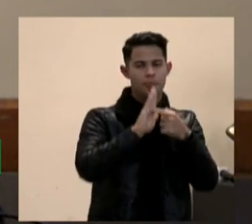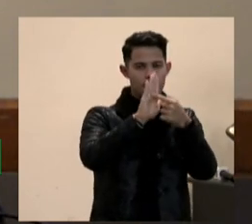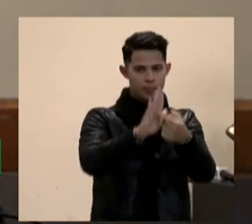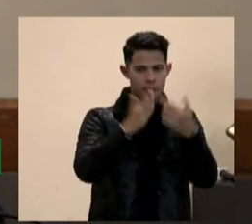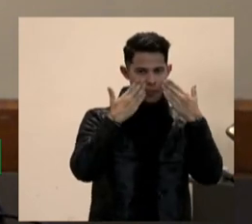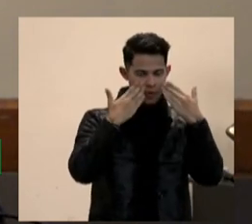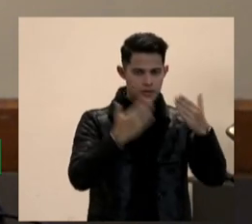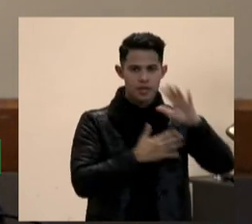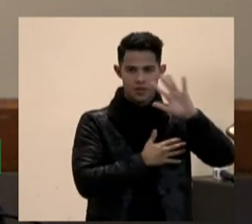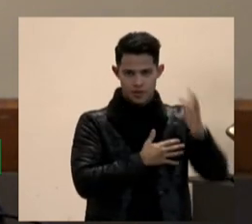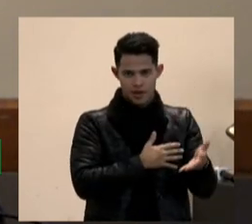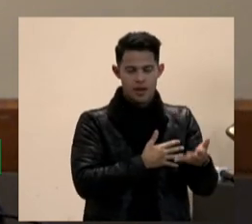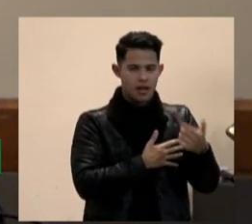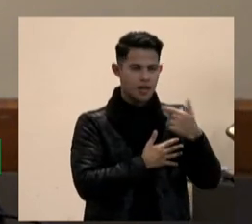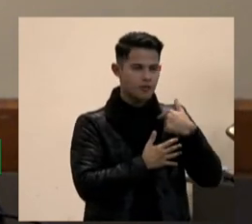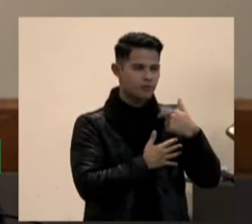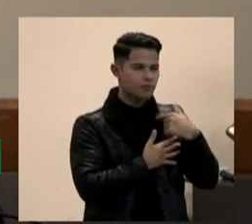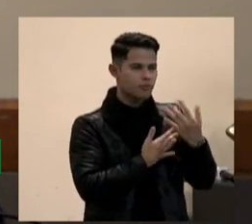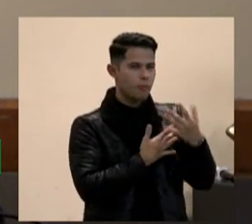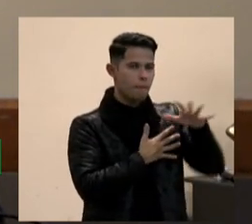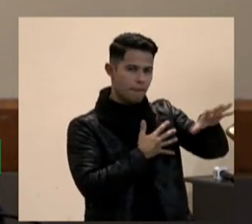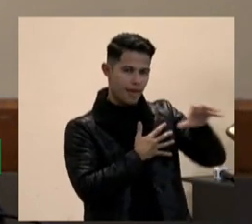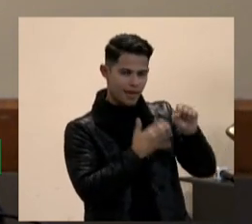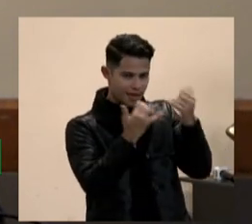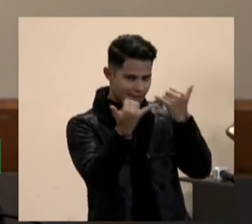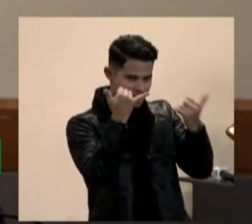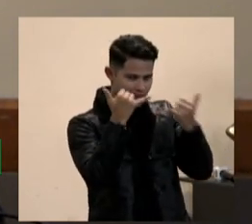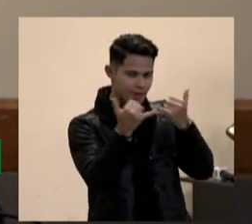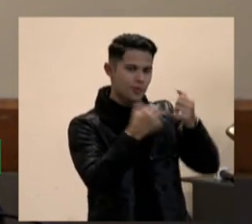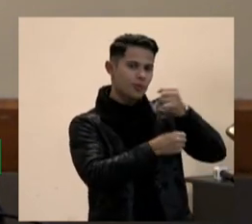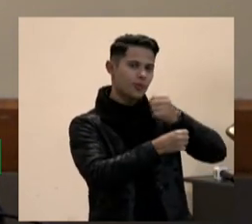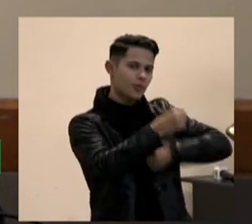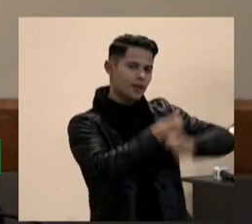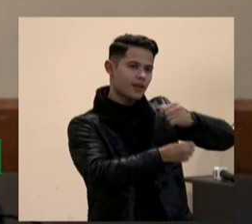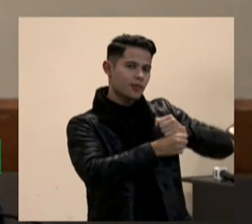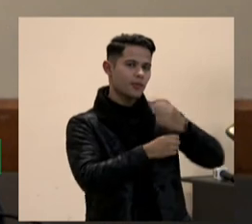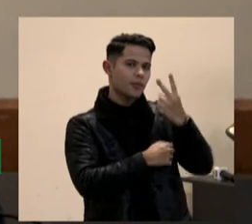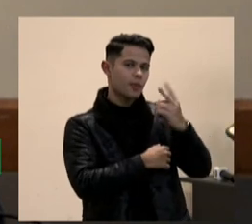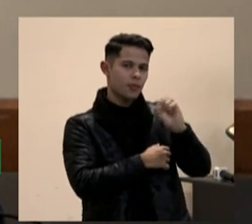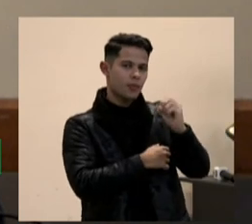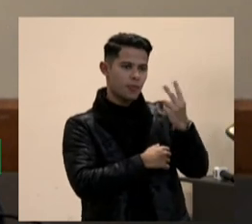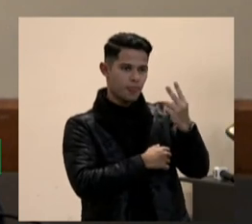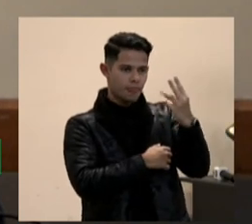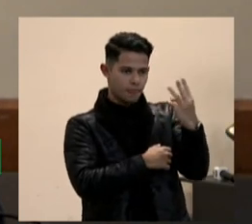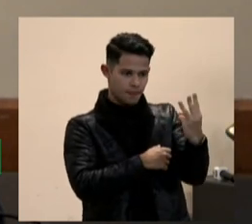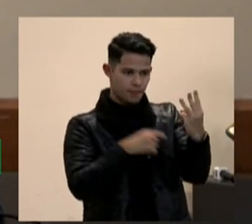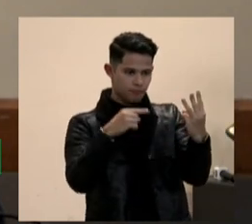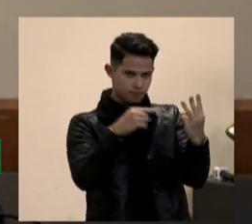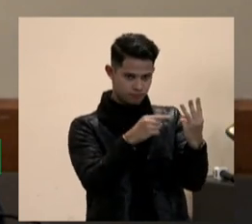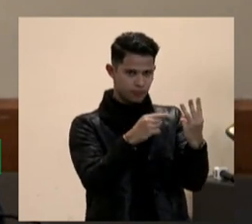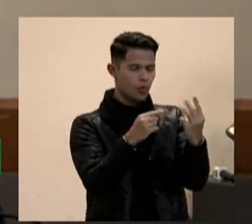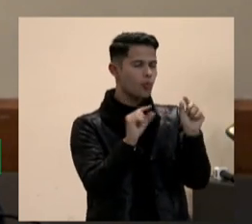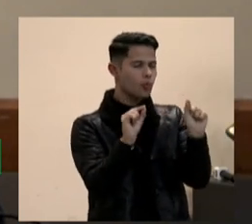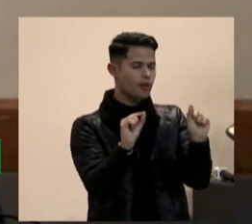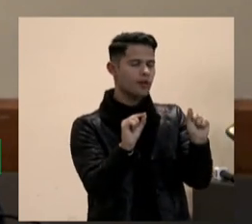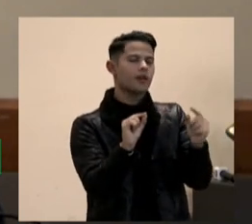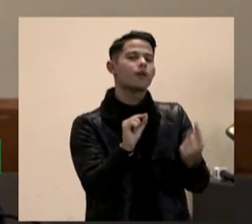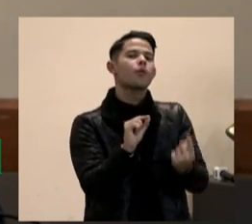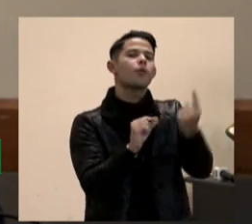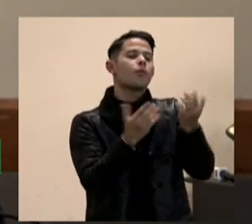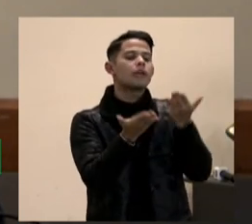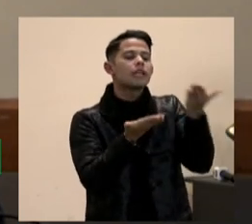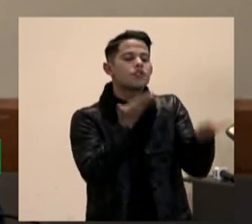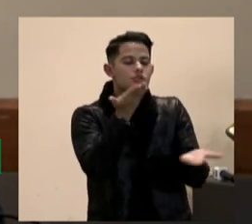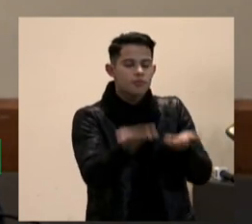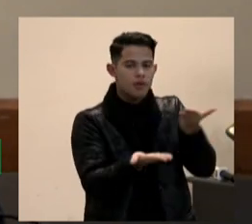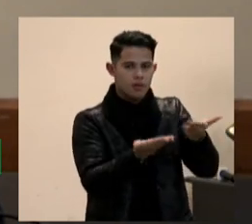temos, até peguei o dado desse ano, né, de 23, de um atendimento aí, do 0 a